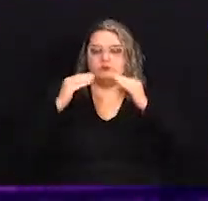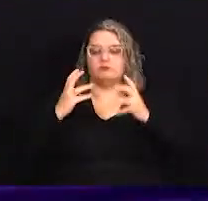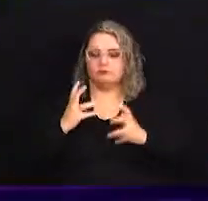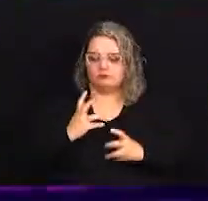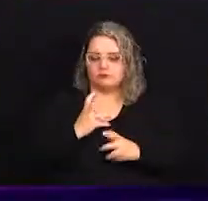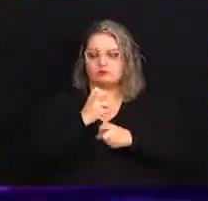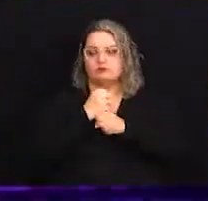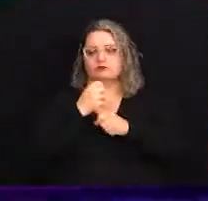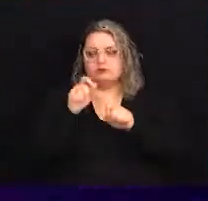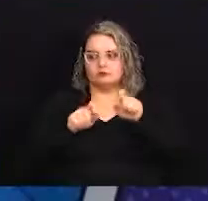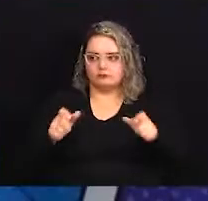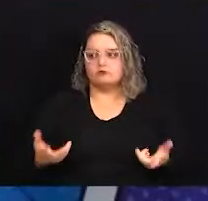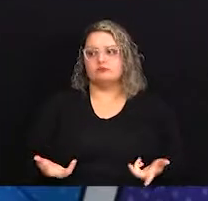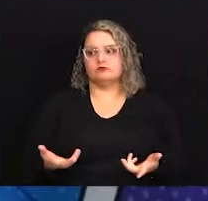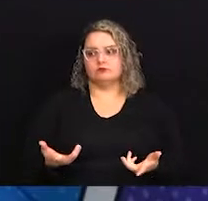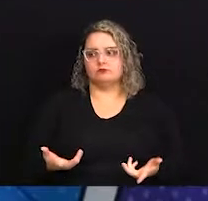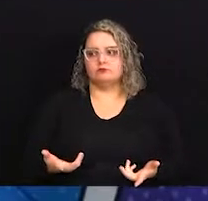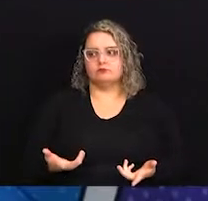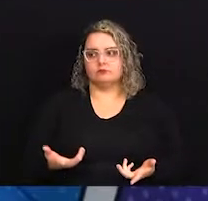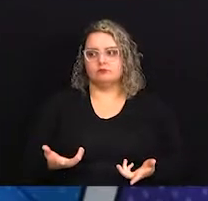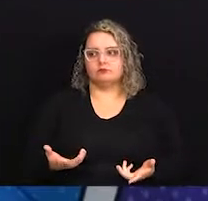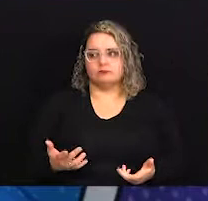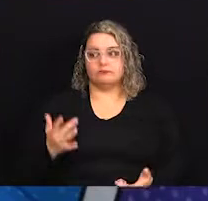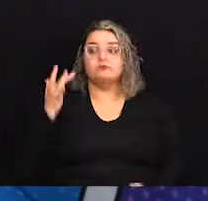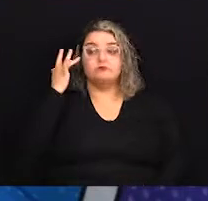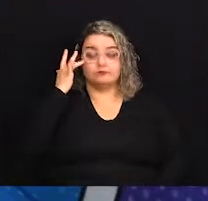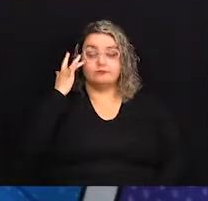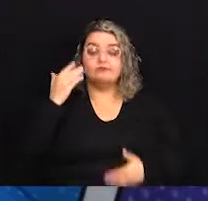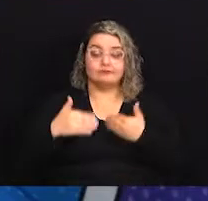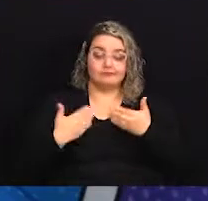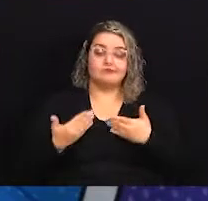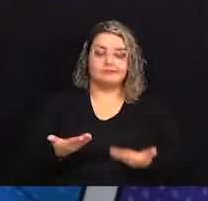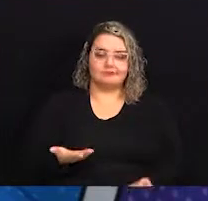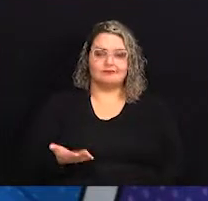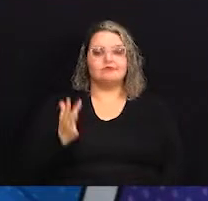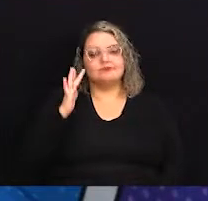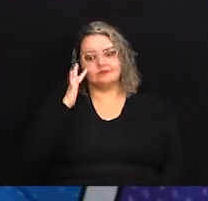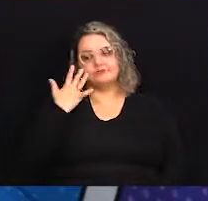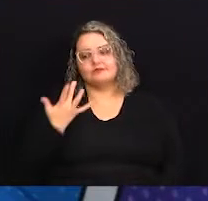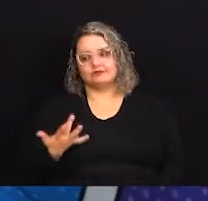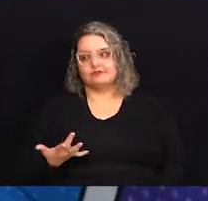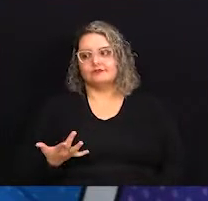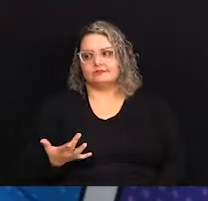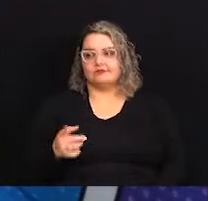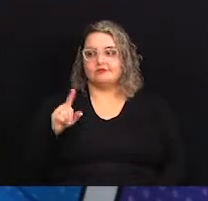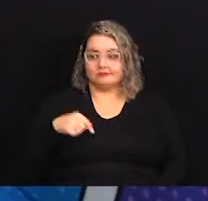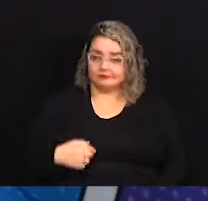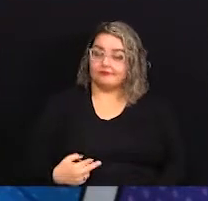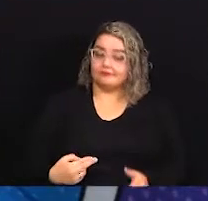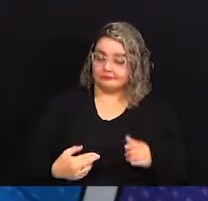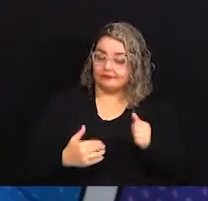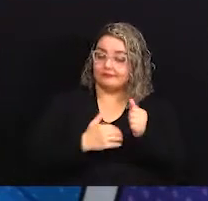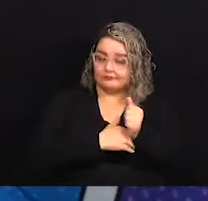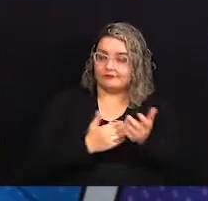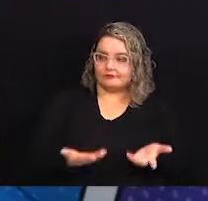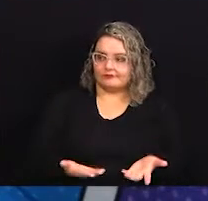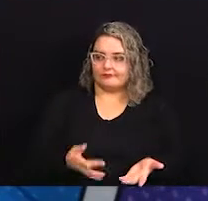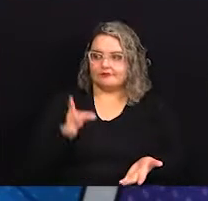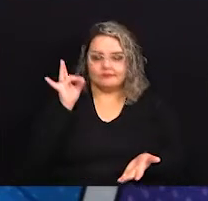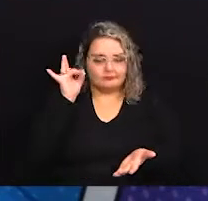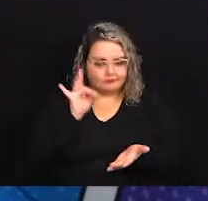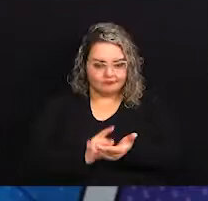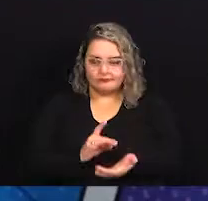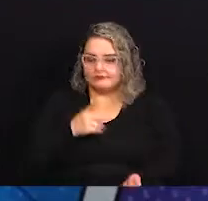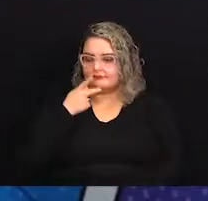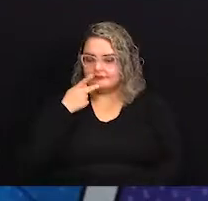e o fortalecimento dessas pessoas que estão amadurecendo, entendeu? Acho que o ingrediente é esse, assim, a